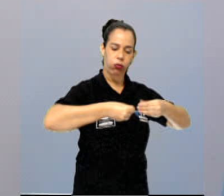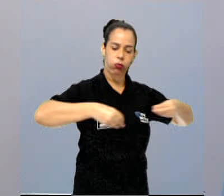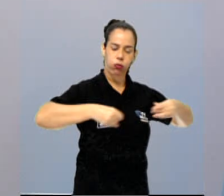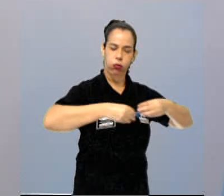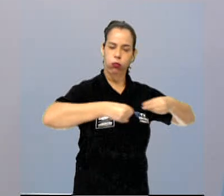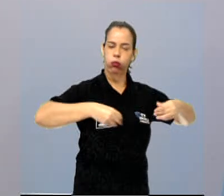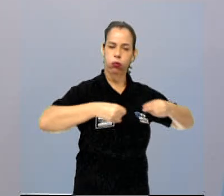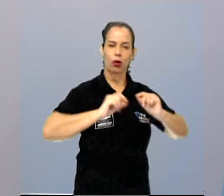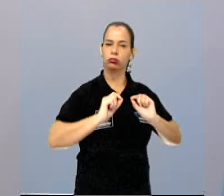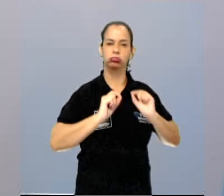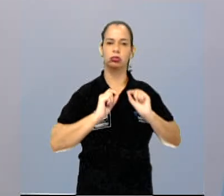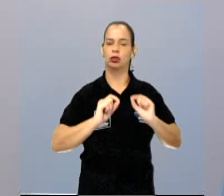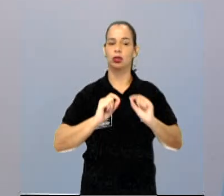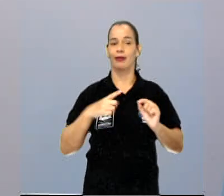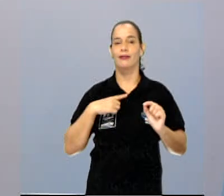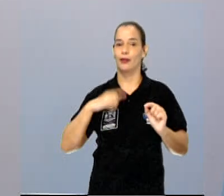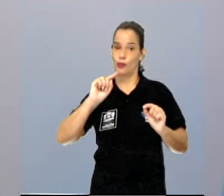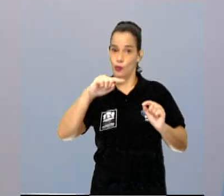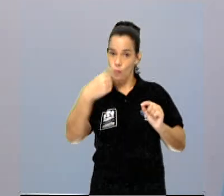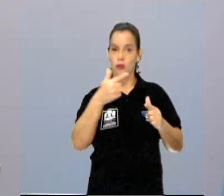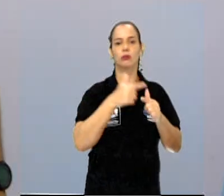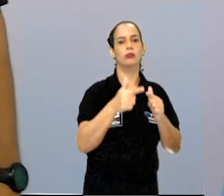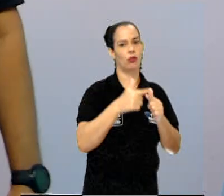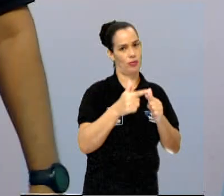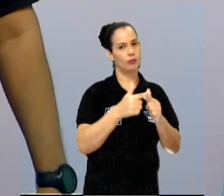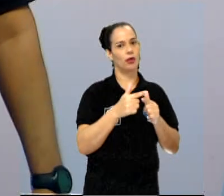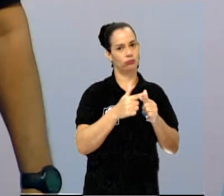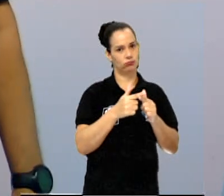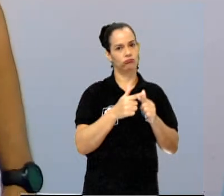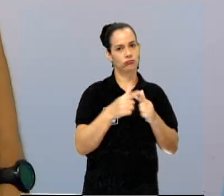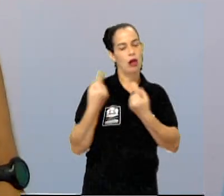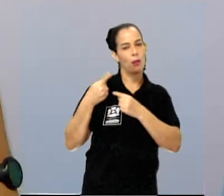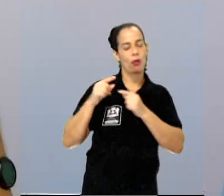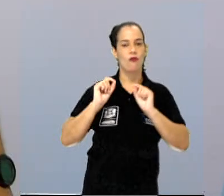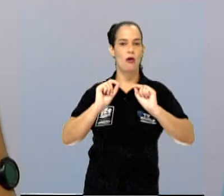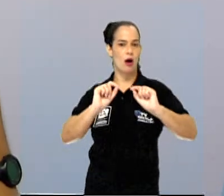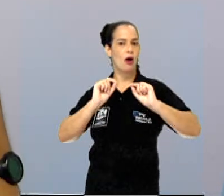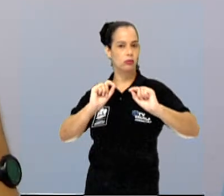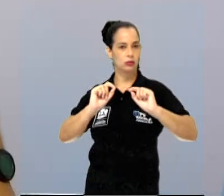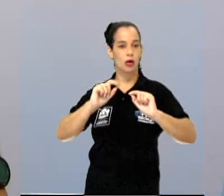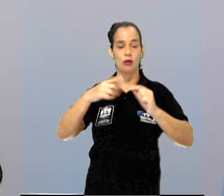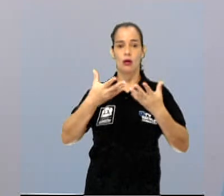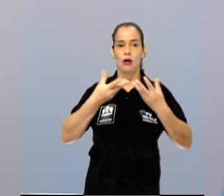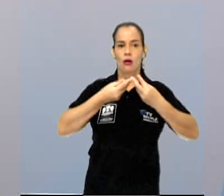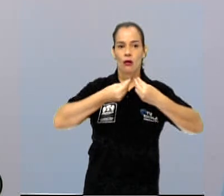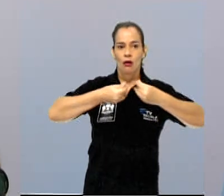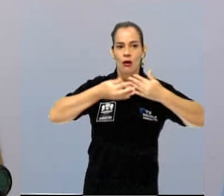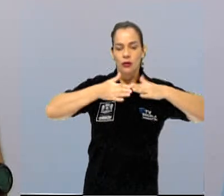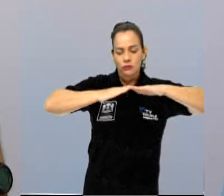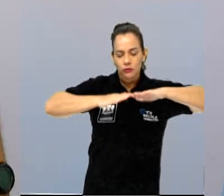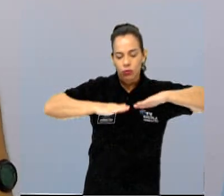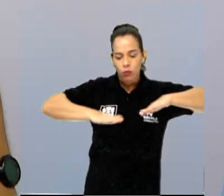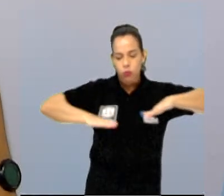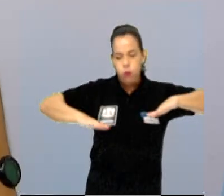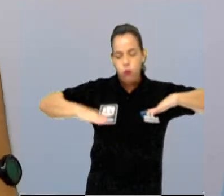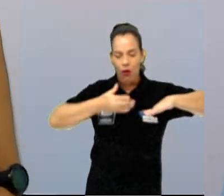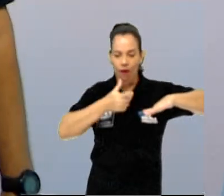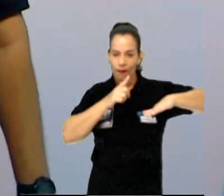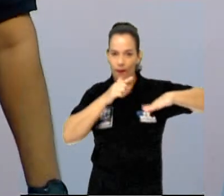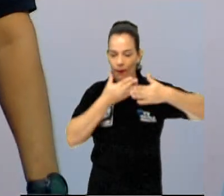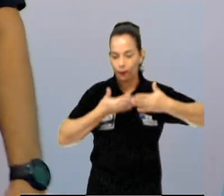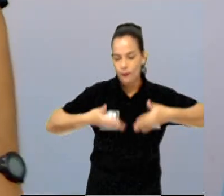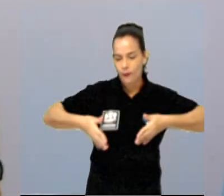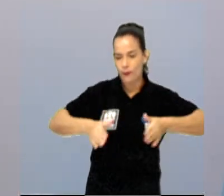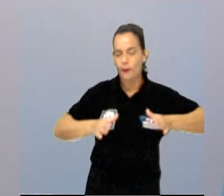está associada com outro problema. Ela, na verdade, vai provocar um outro problema, que é o assoreamento. Você já deve notar